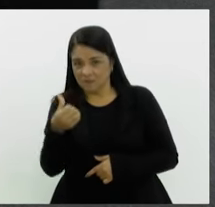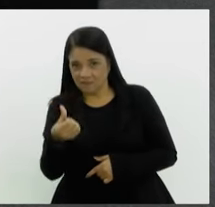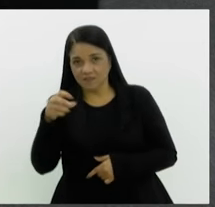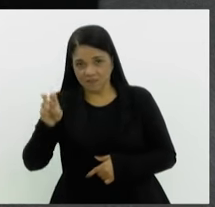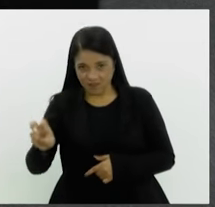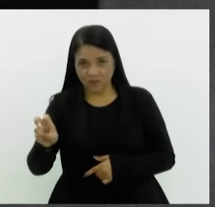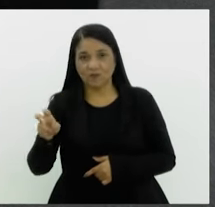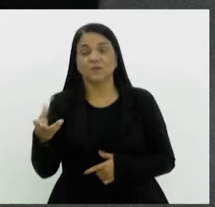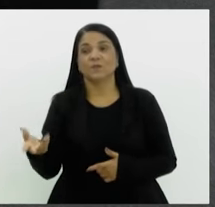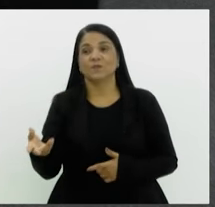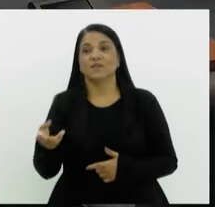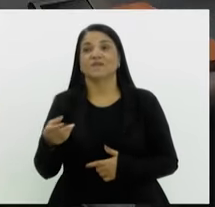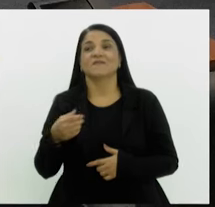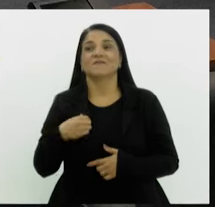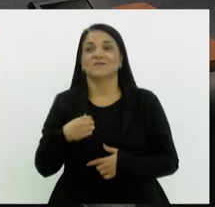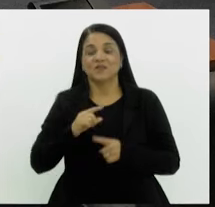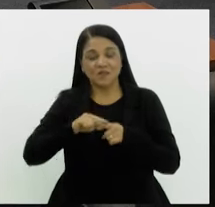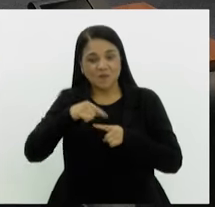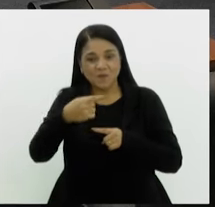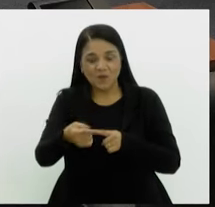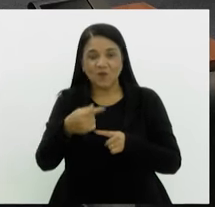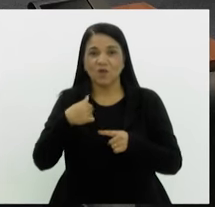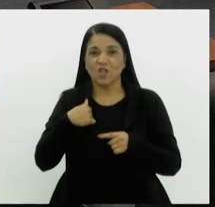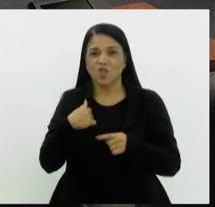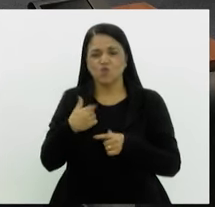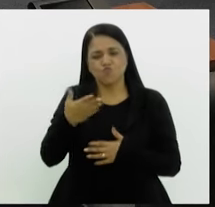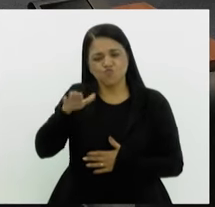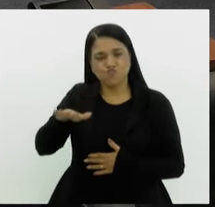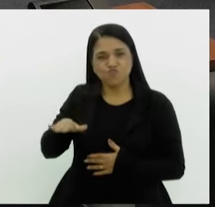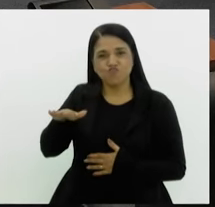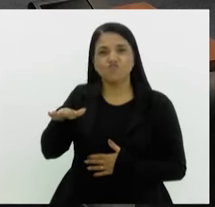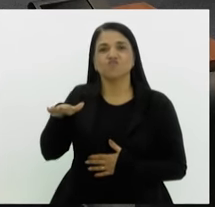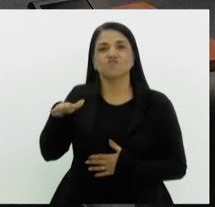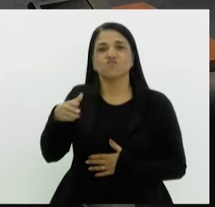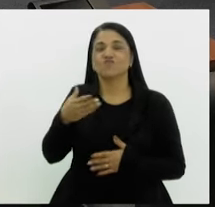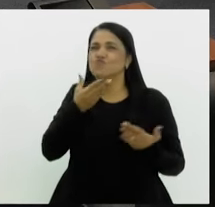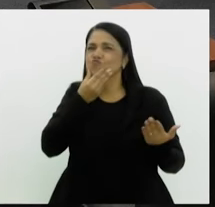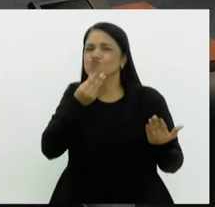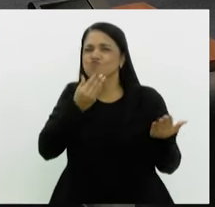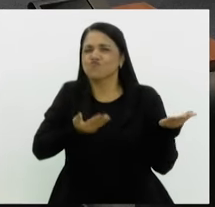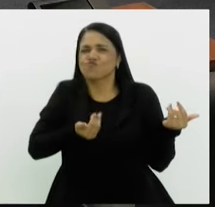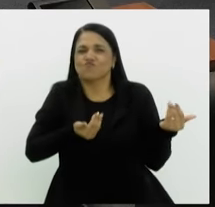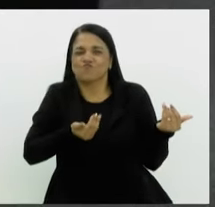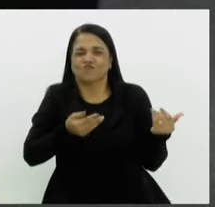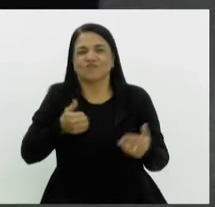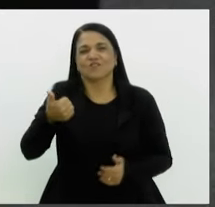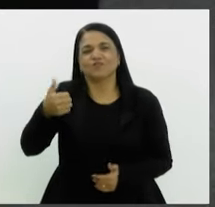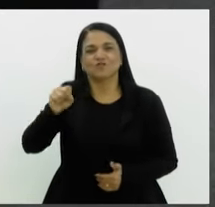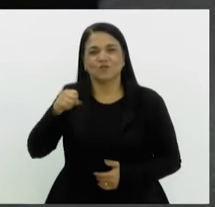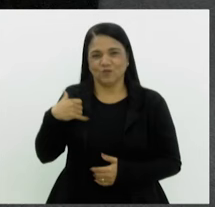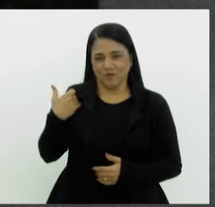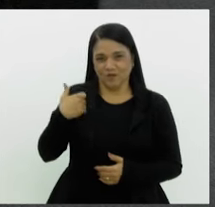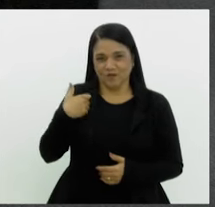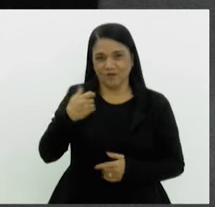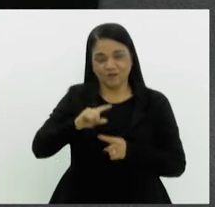Então, por via de consequência, era um garoto, né? Quando teve o golpe, eu era um menininho de 18 anos. E depois